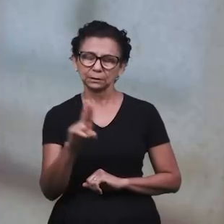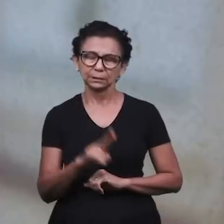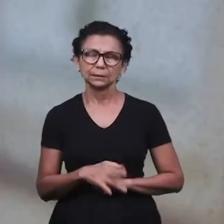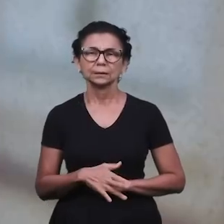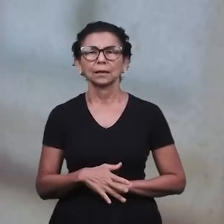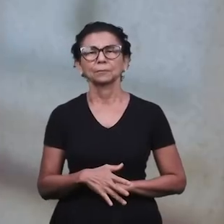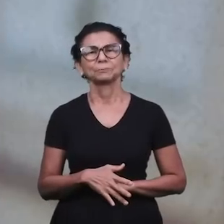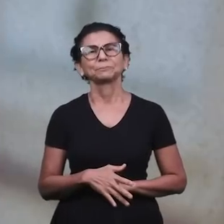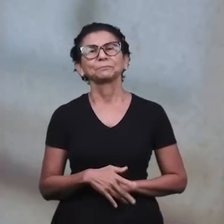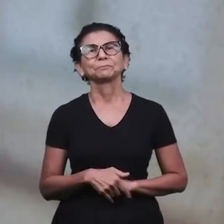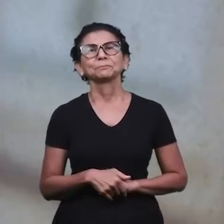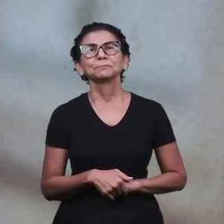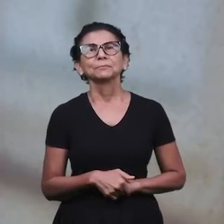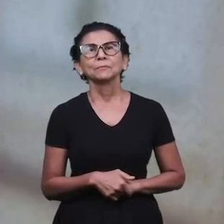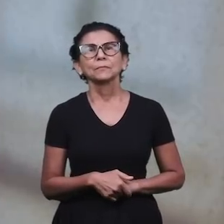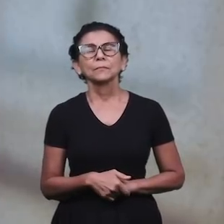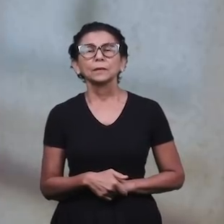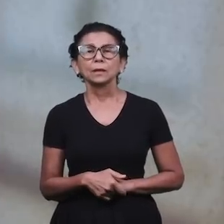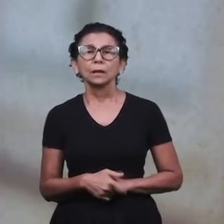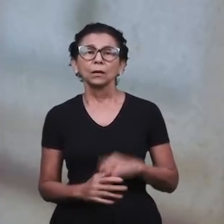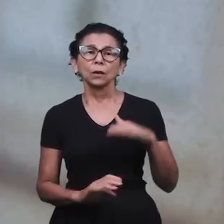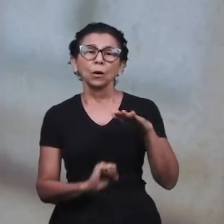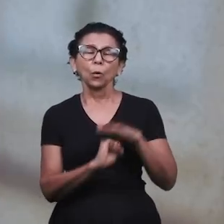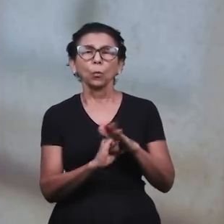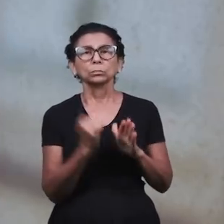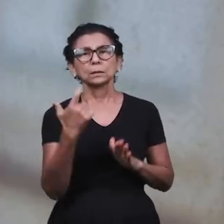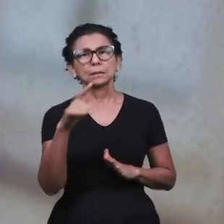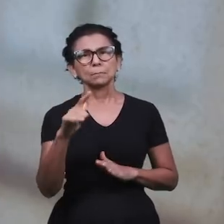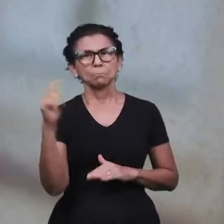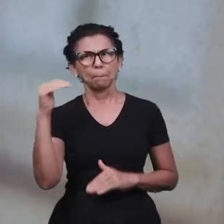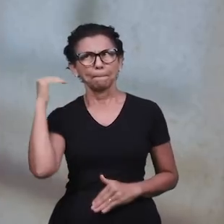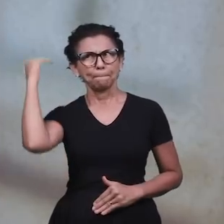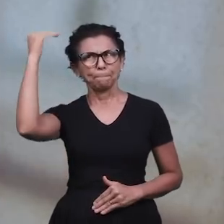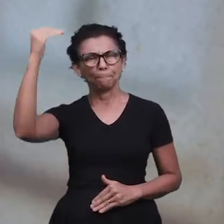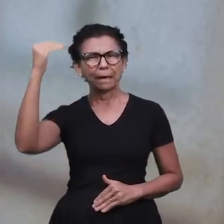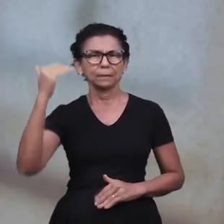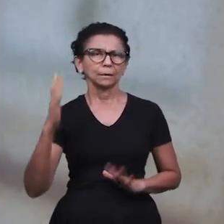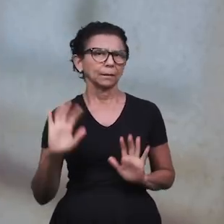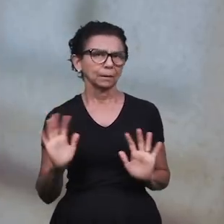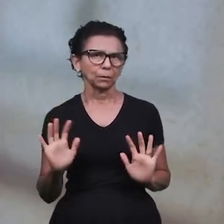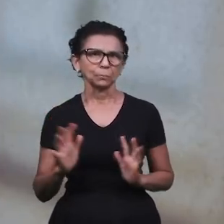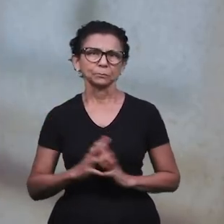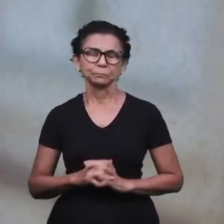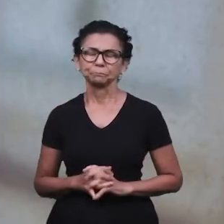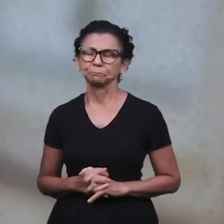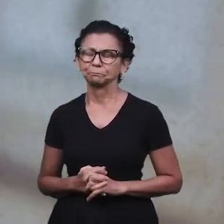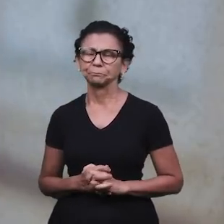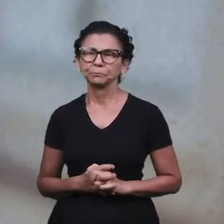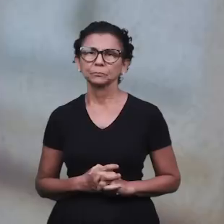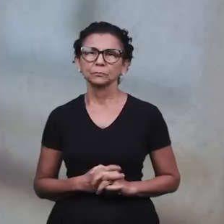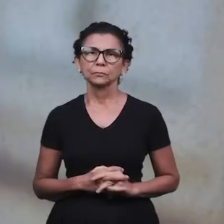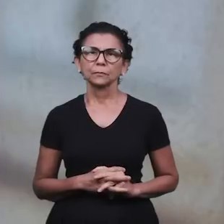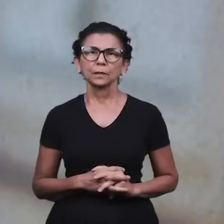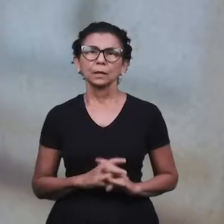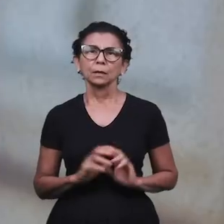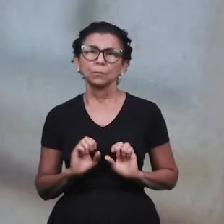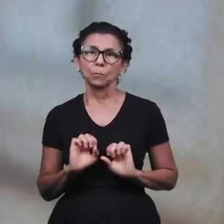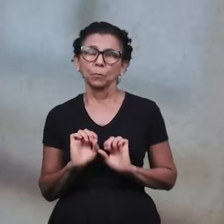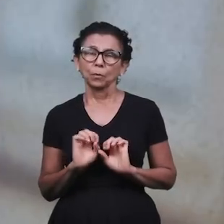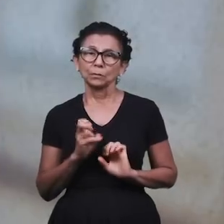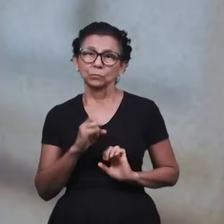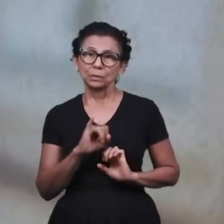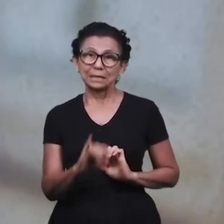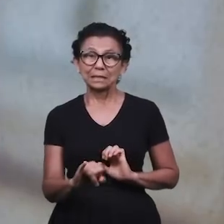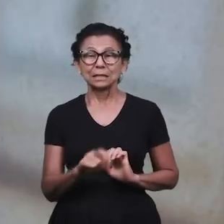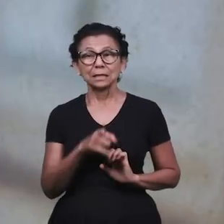Juizado Especial Cível. Grandes empresas não podem entrar com ações no juizado, apenas se defenderem caso